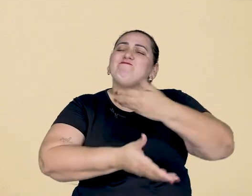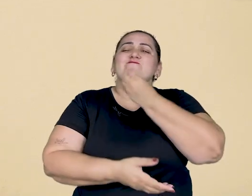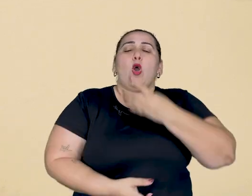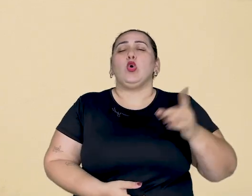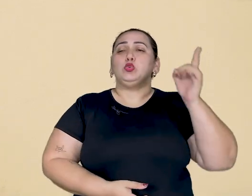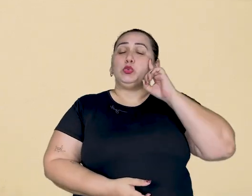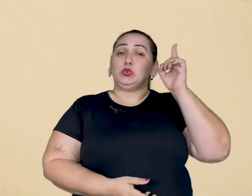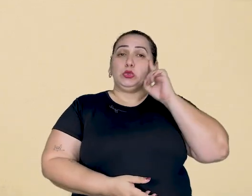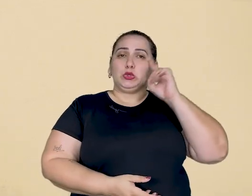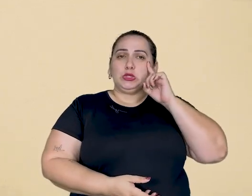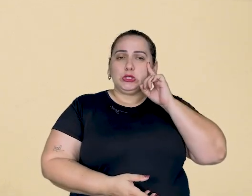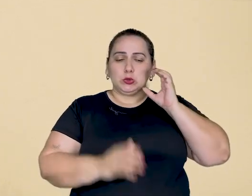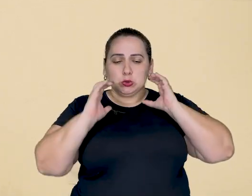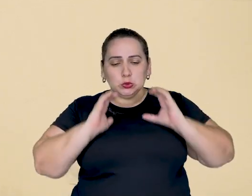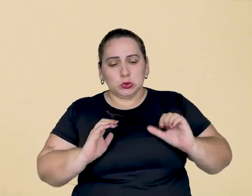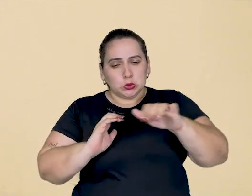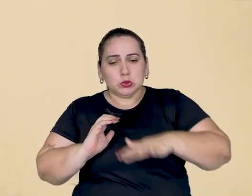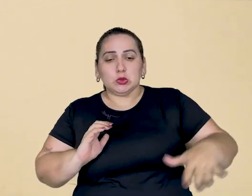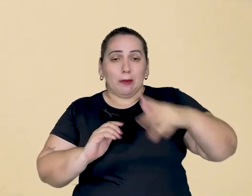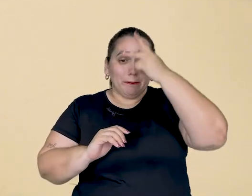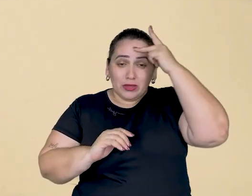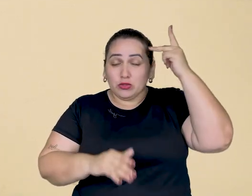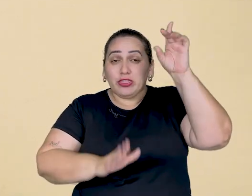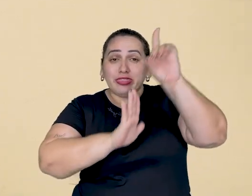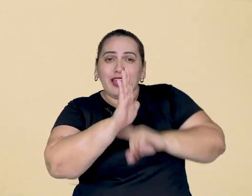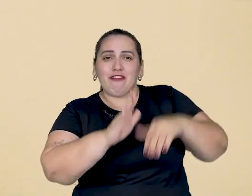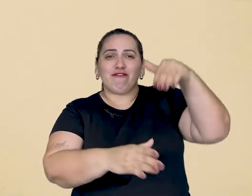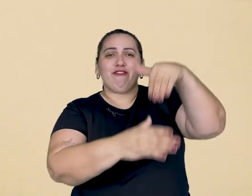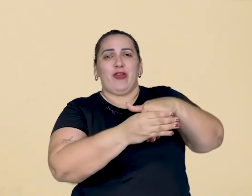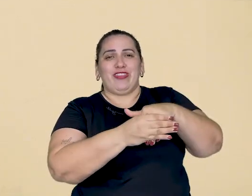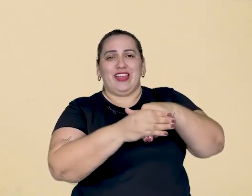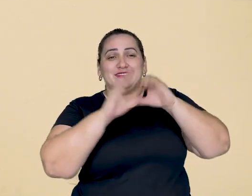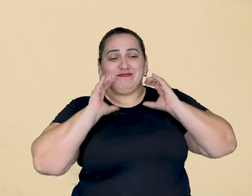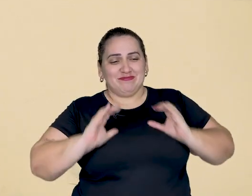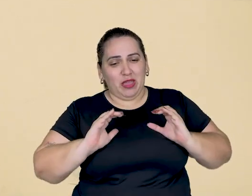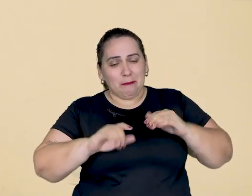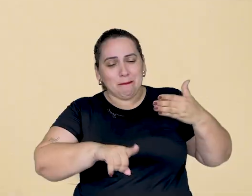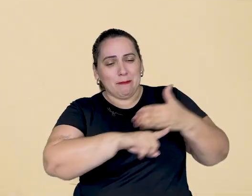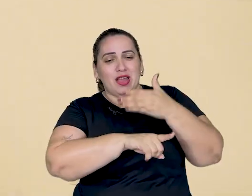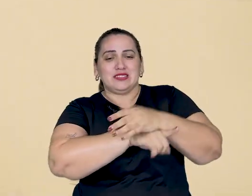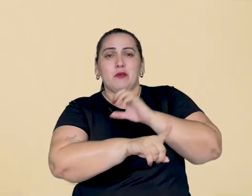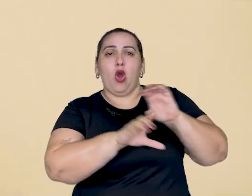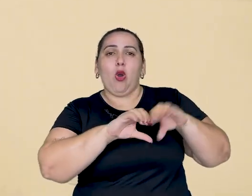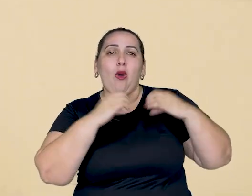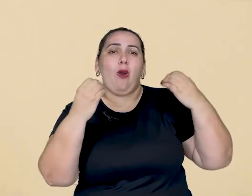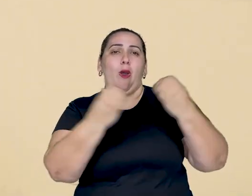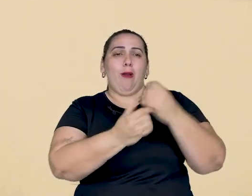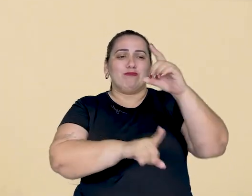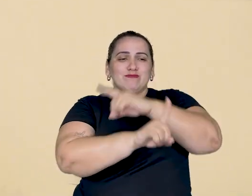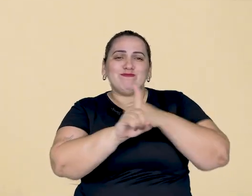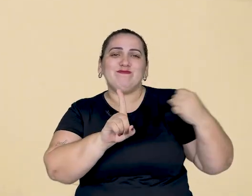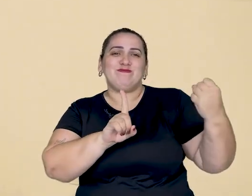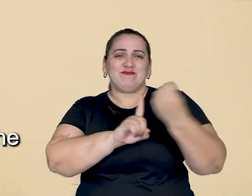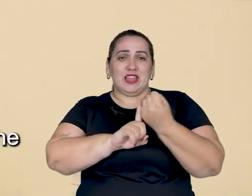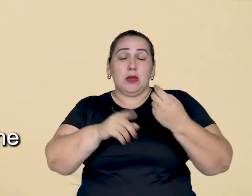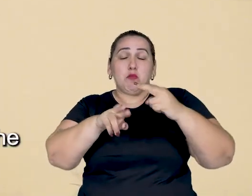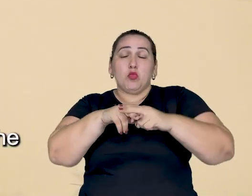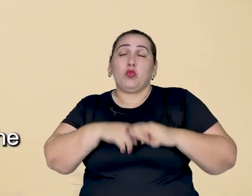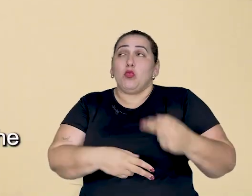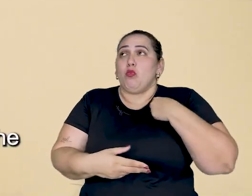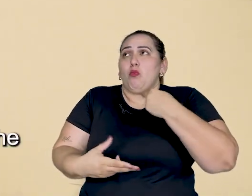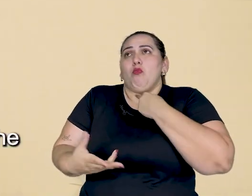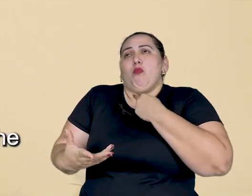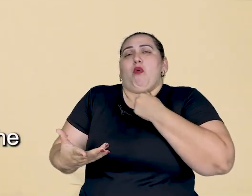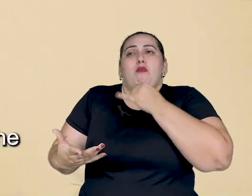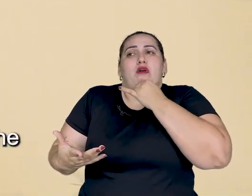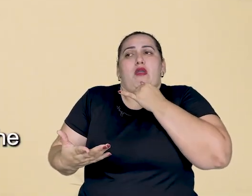realmente envolve muito o dia a dia do cidadão enquanto eleitor, o dia a dia do cidadão enquanto membro de uma comunidade. Então, ela não